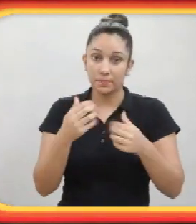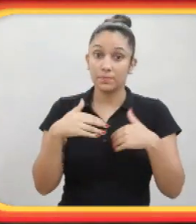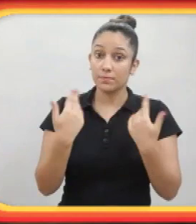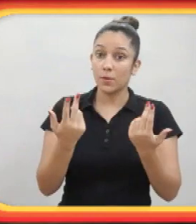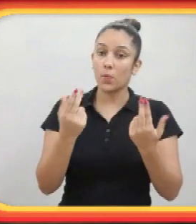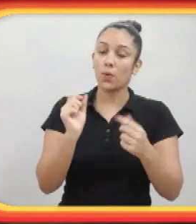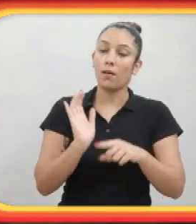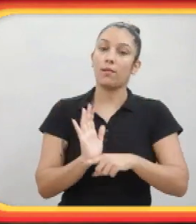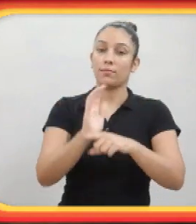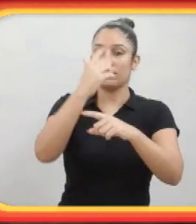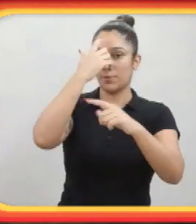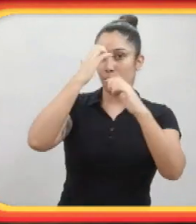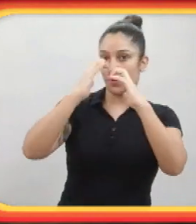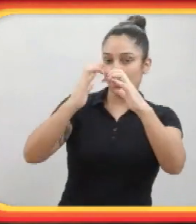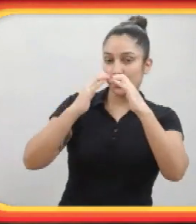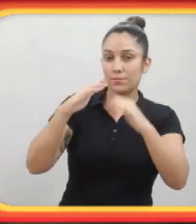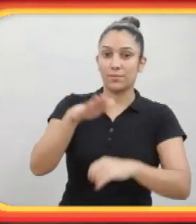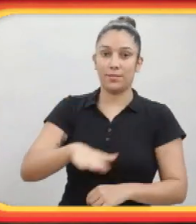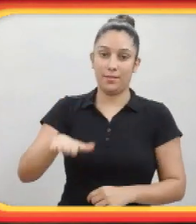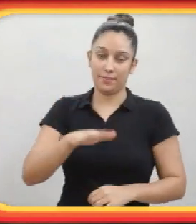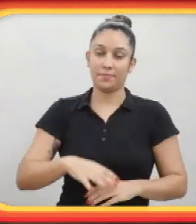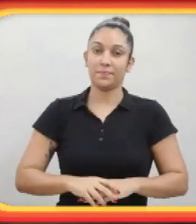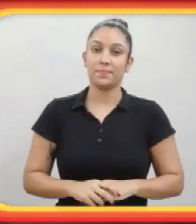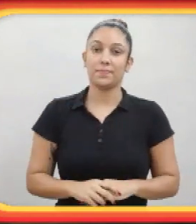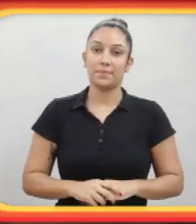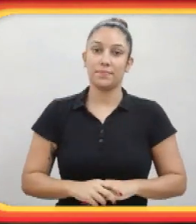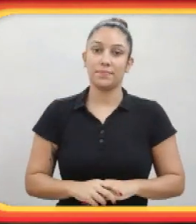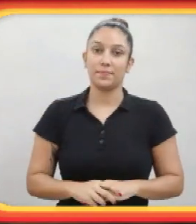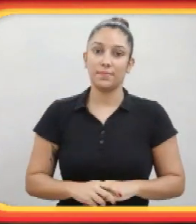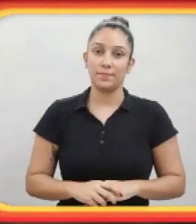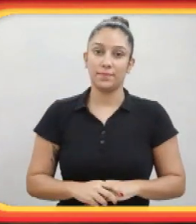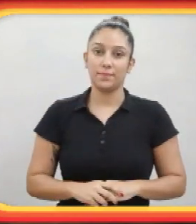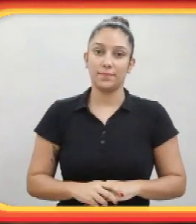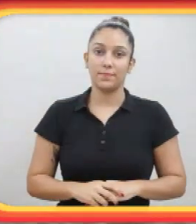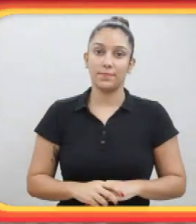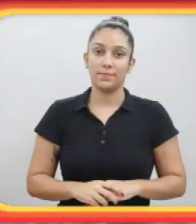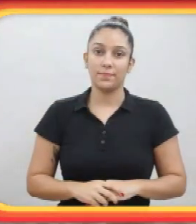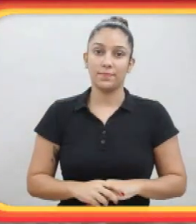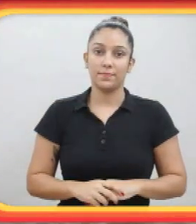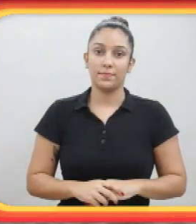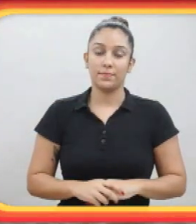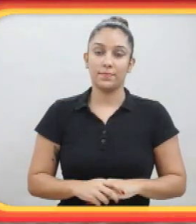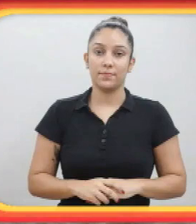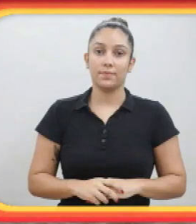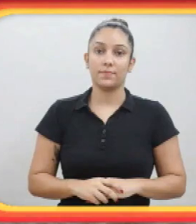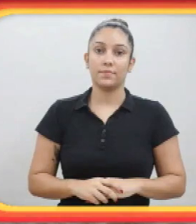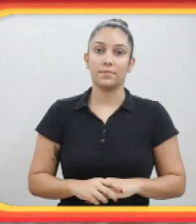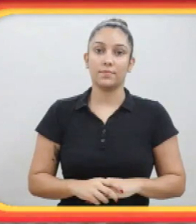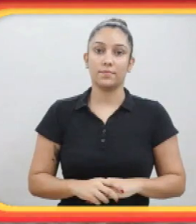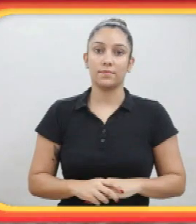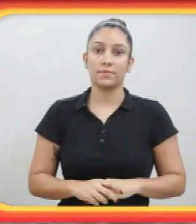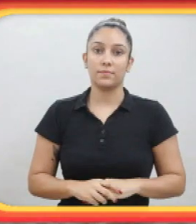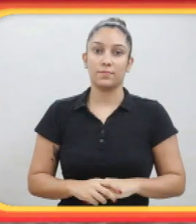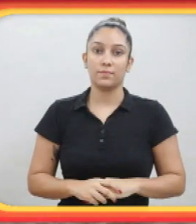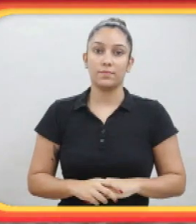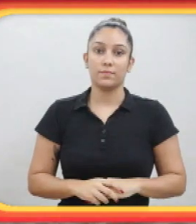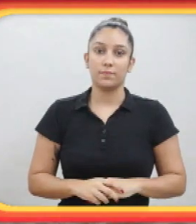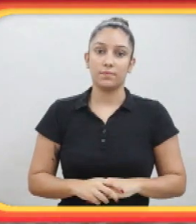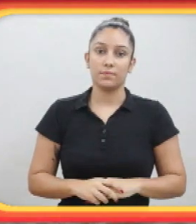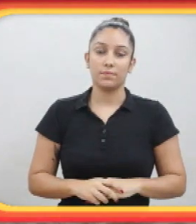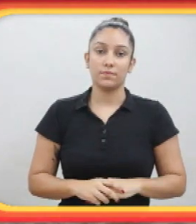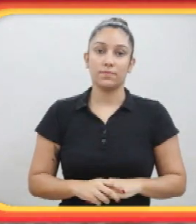as questões sociais, as questões de comunicação, as questões sensoriais, né? Como as